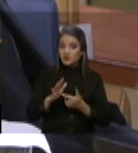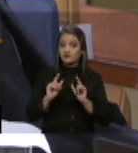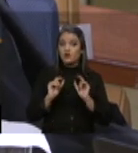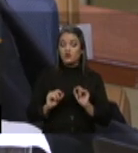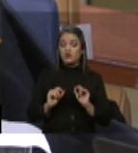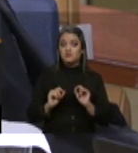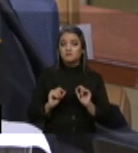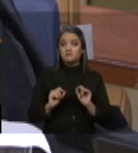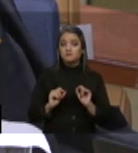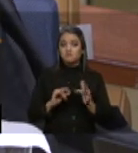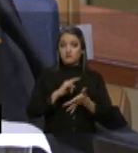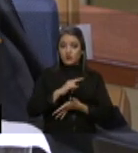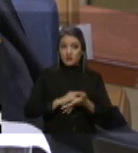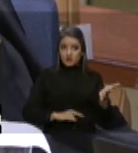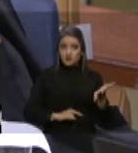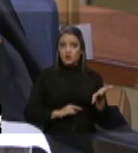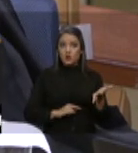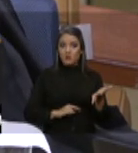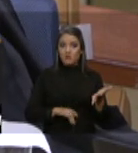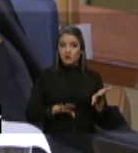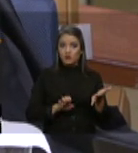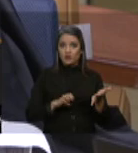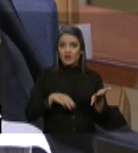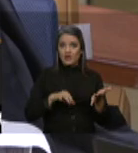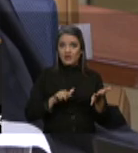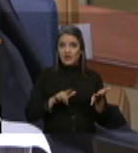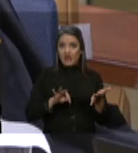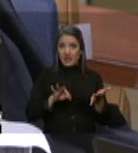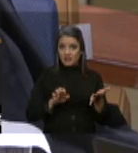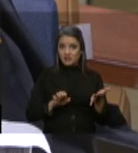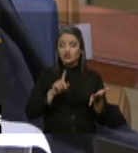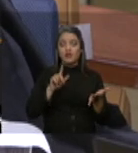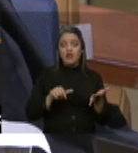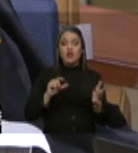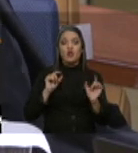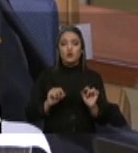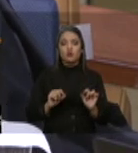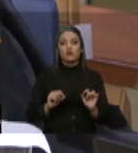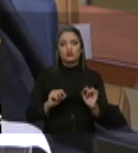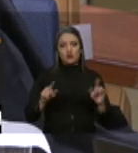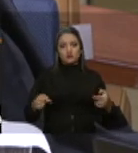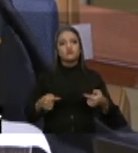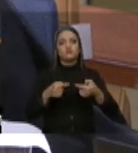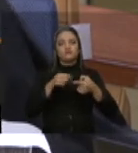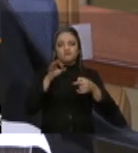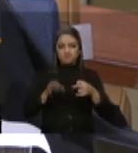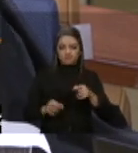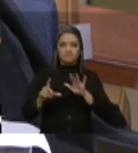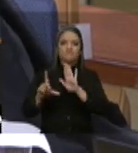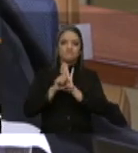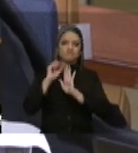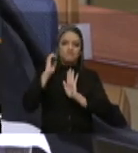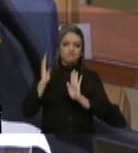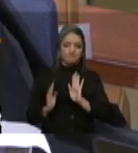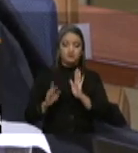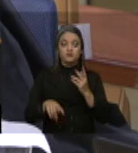Tratado É Milagre É sim consoante a ordem jurídica interna brasileira segundo